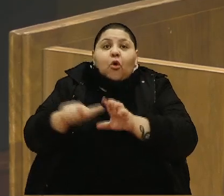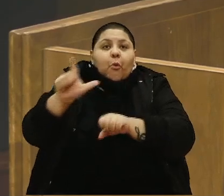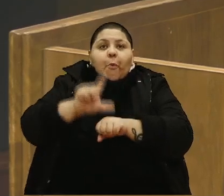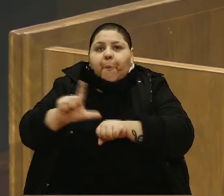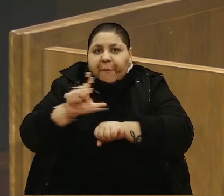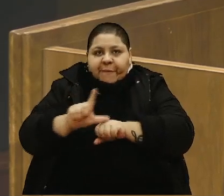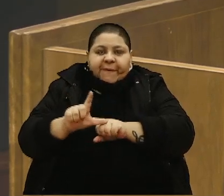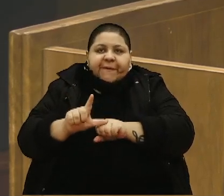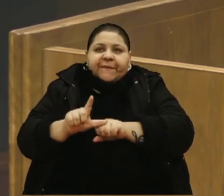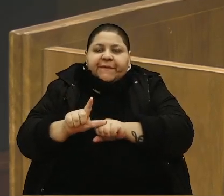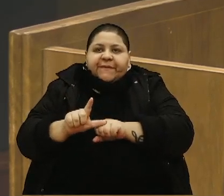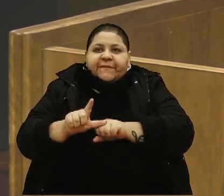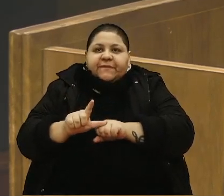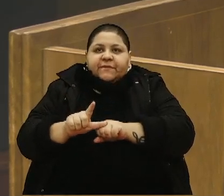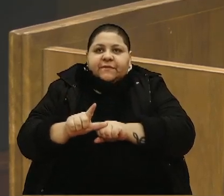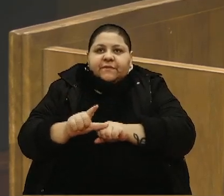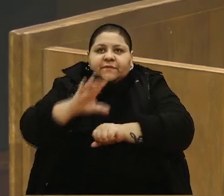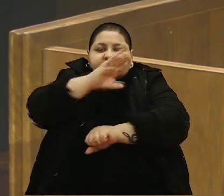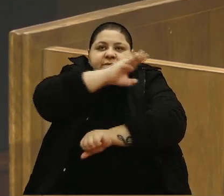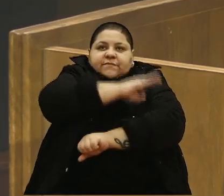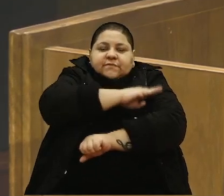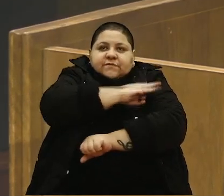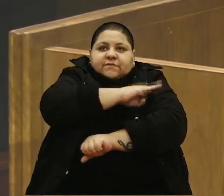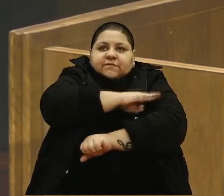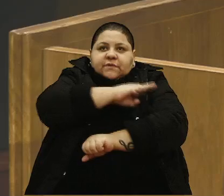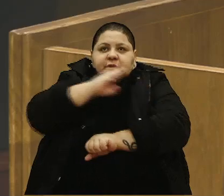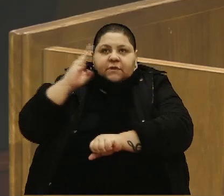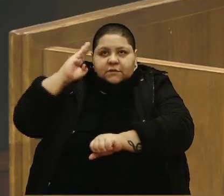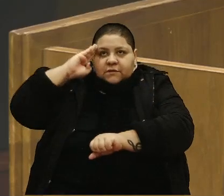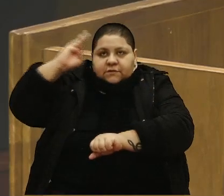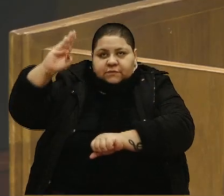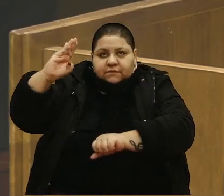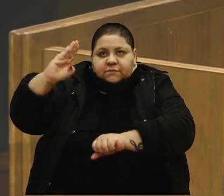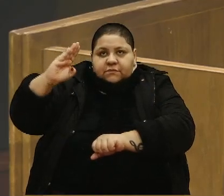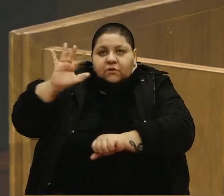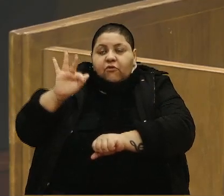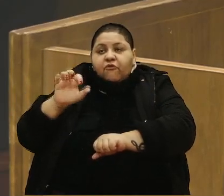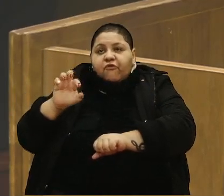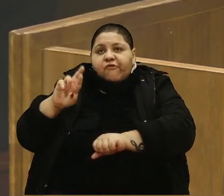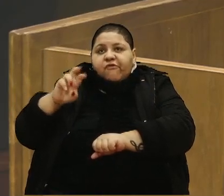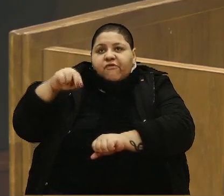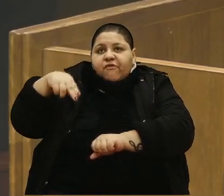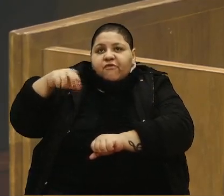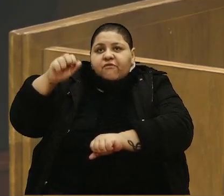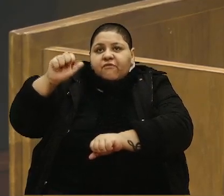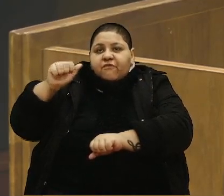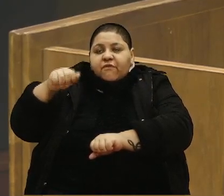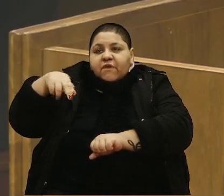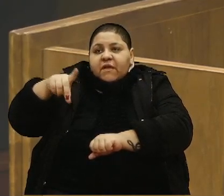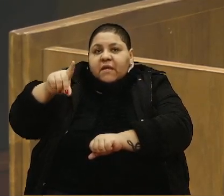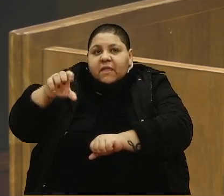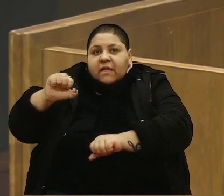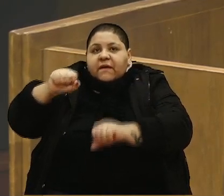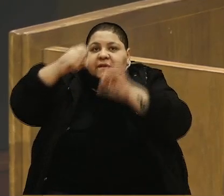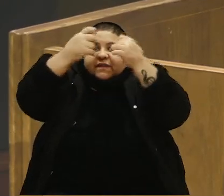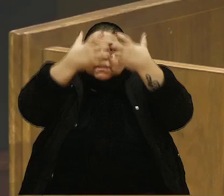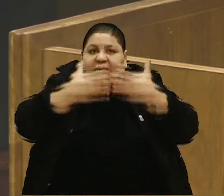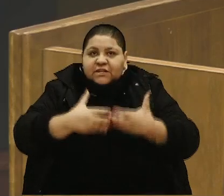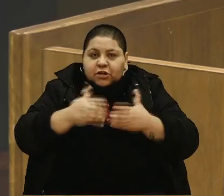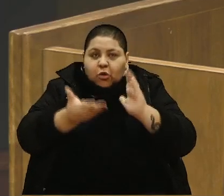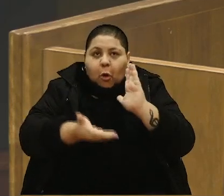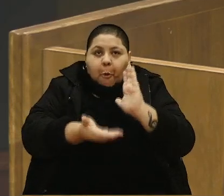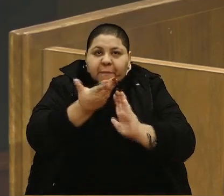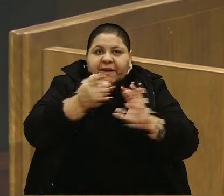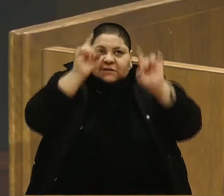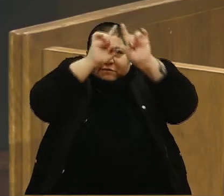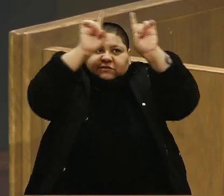Então o tenente-coronel ali, o comandante do 12, o Fernandes, né, explica ali até a questão do aumento de efetivo,